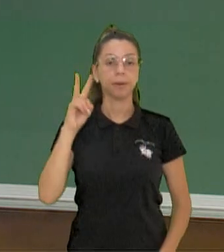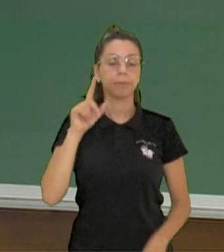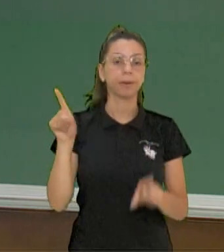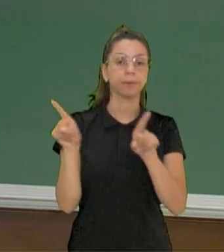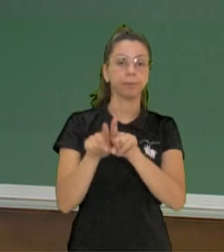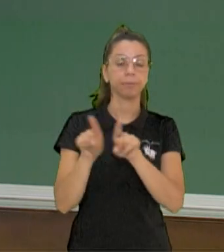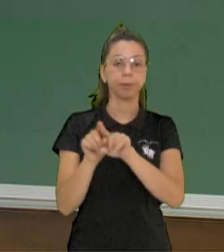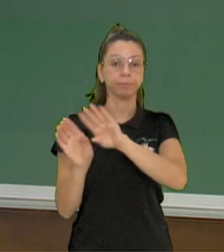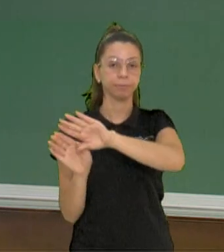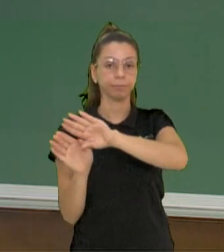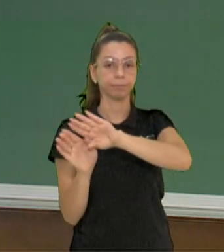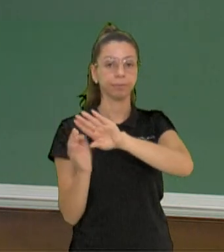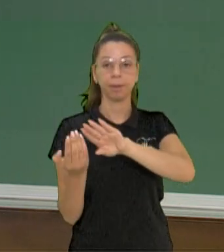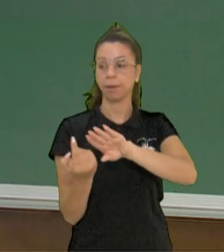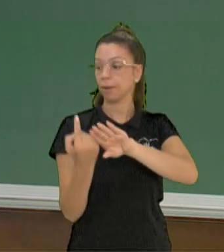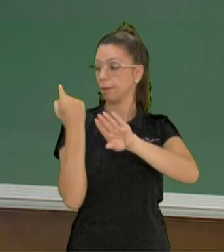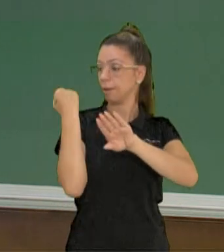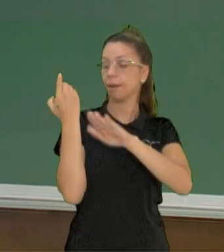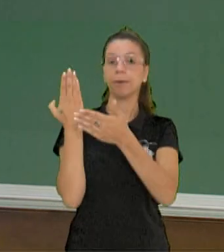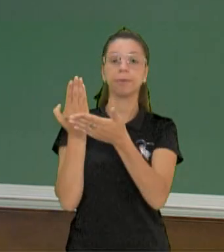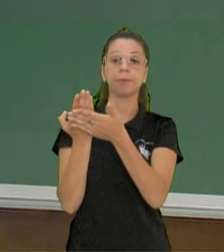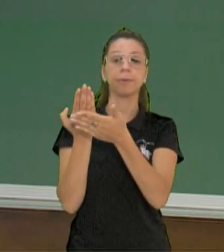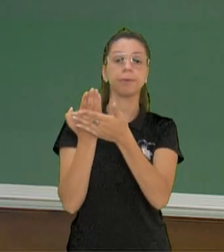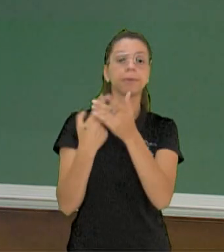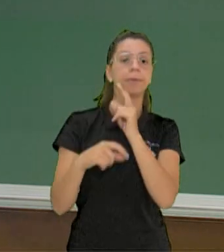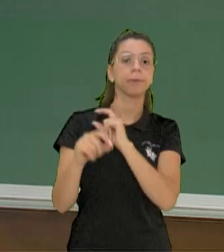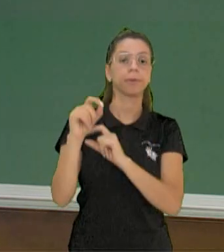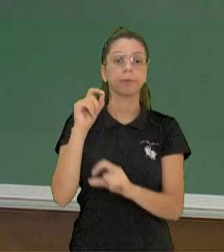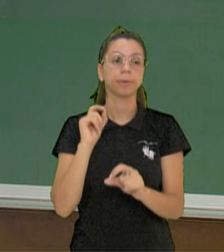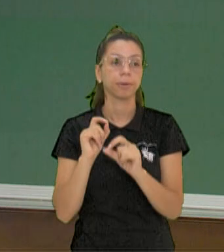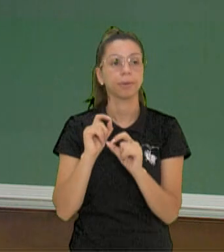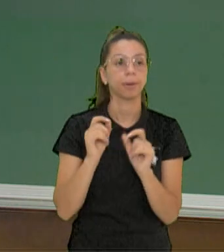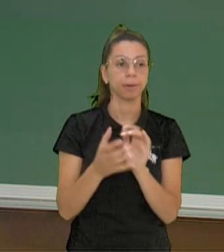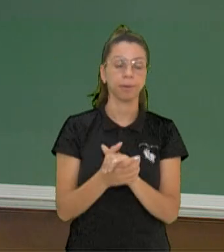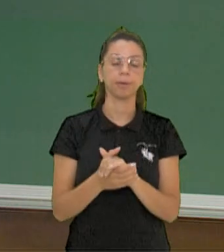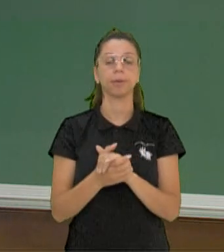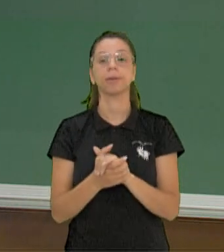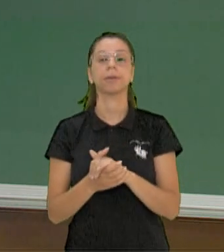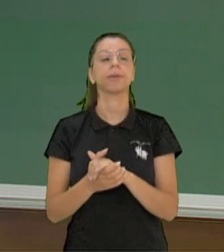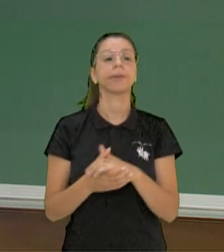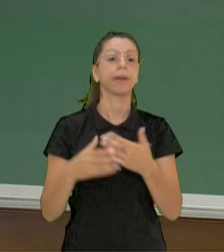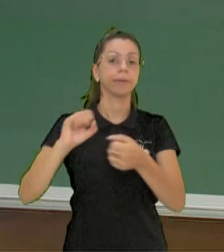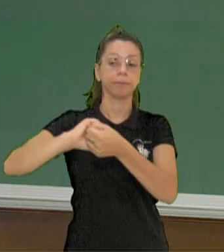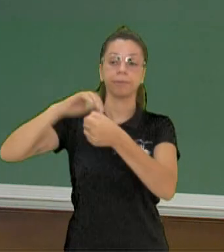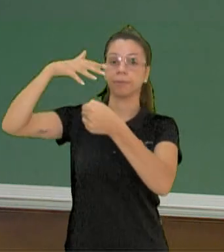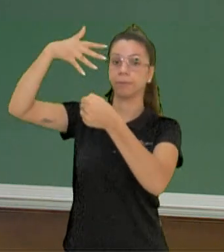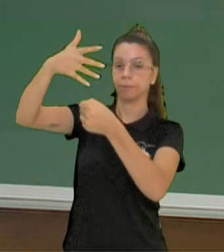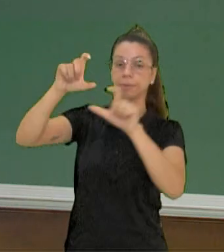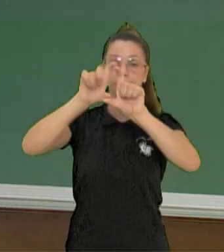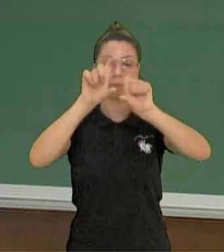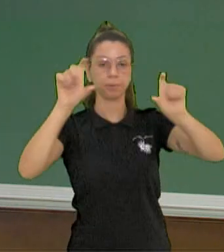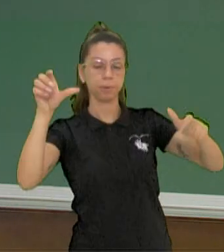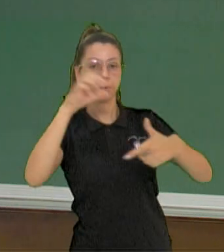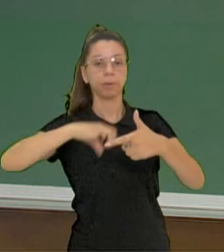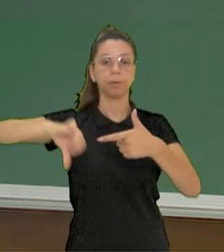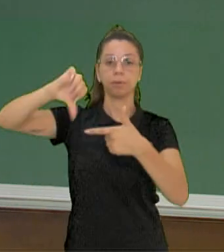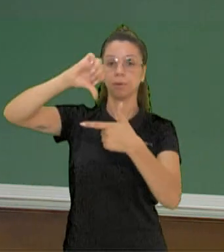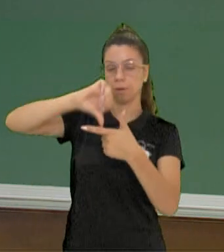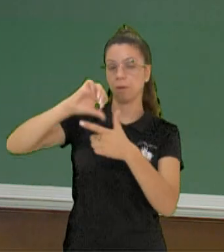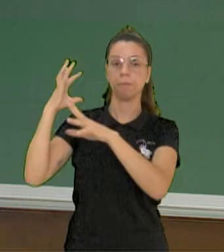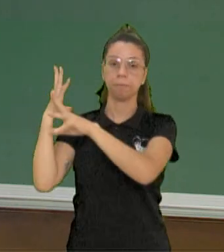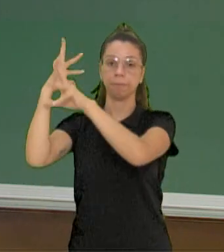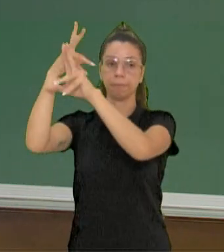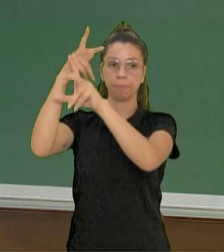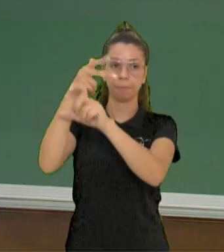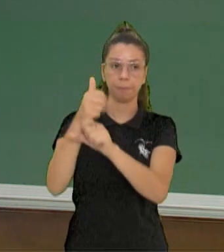aula anterior nós também falamos da função exponencial, situações-problema, foi a primeira parte dessa retomada de